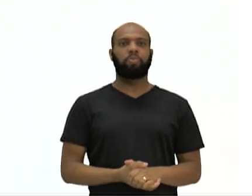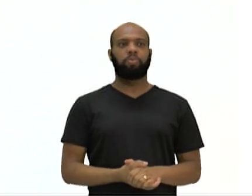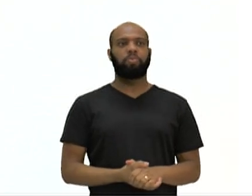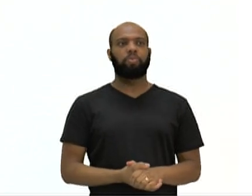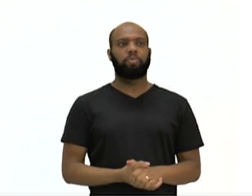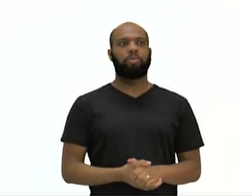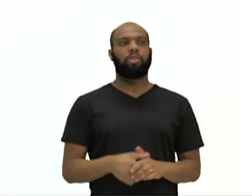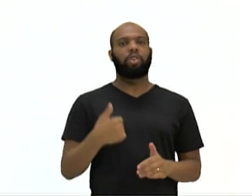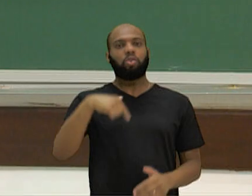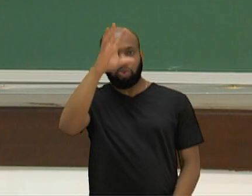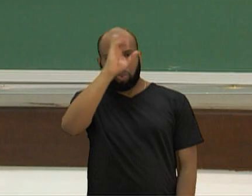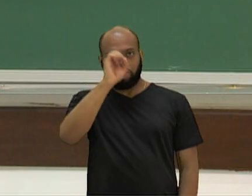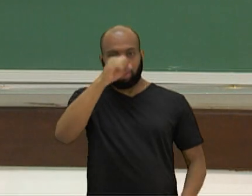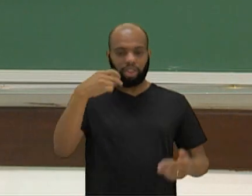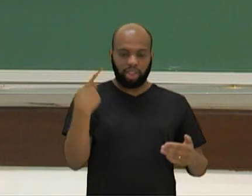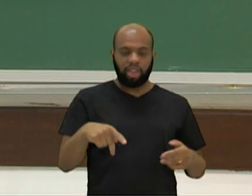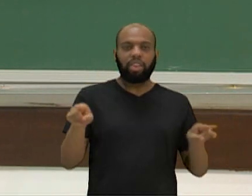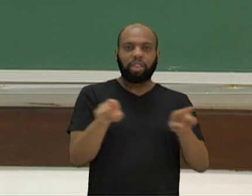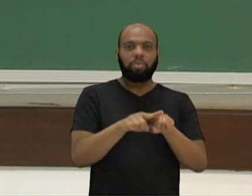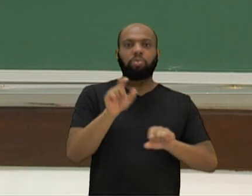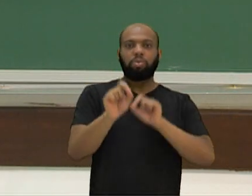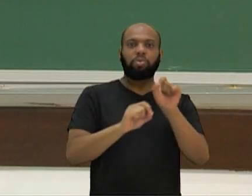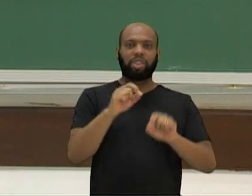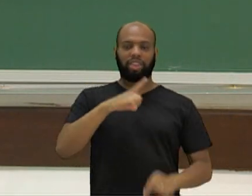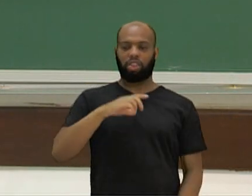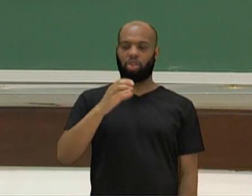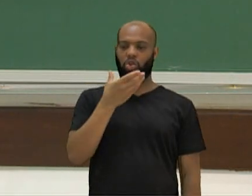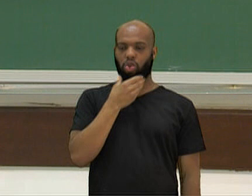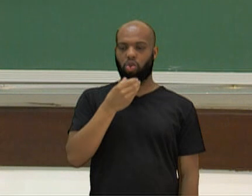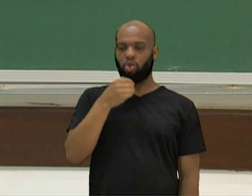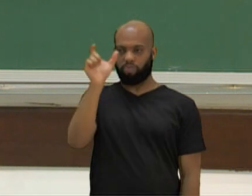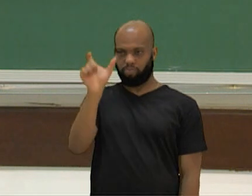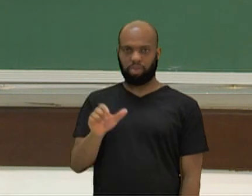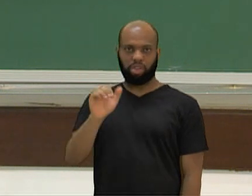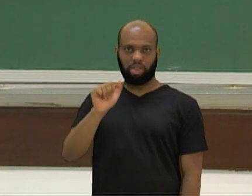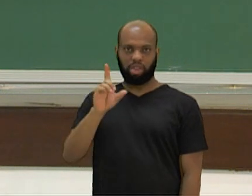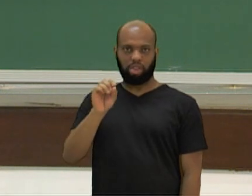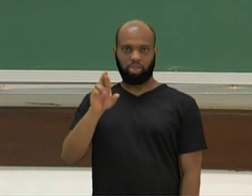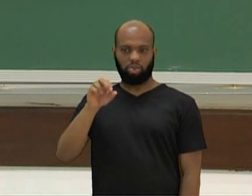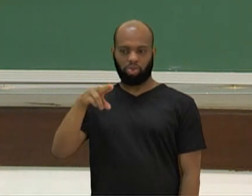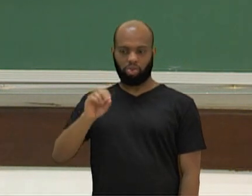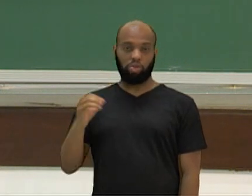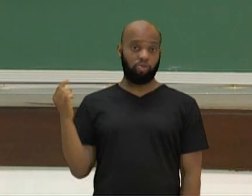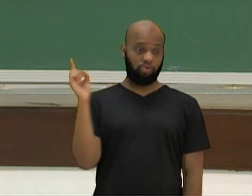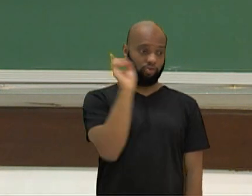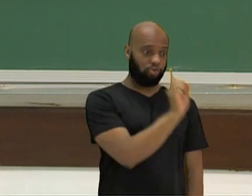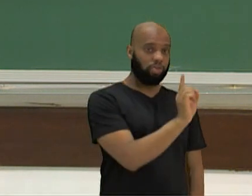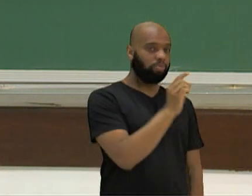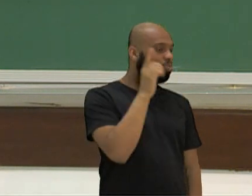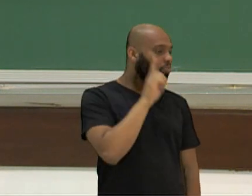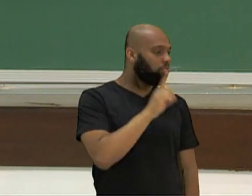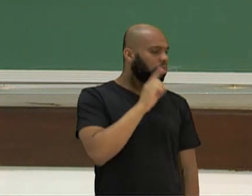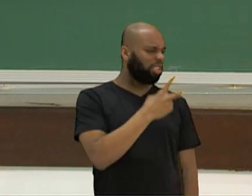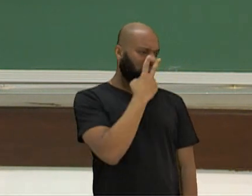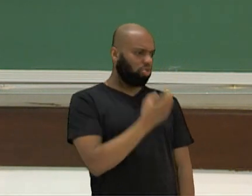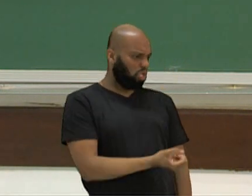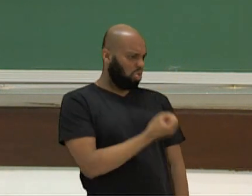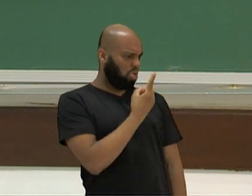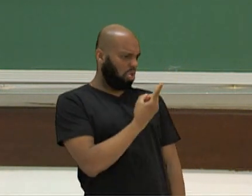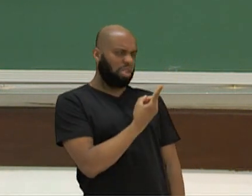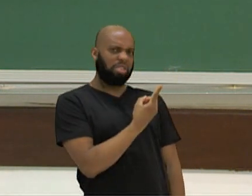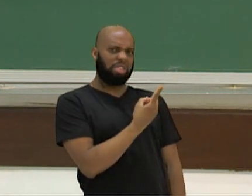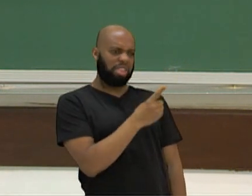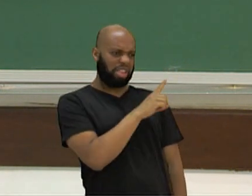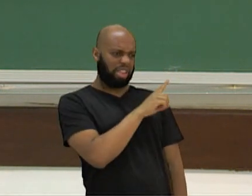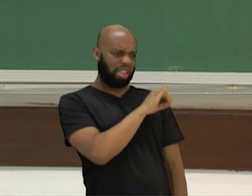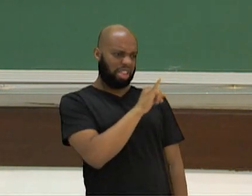Eu acabei de aprender aqui que o Adorno, quando ele foi para os Estados Unidos, ele achou muito esquisito a